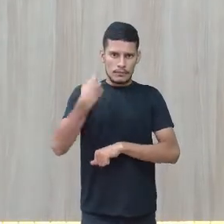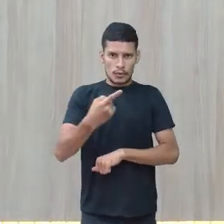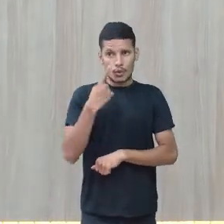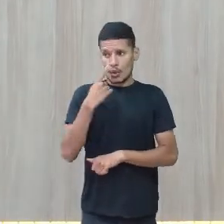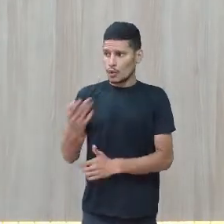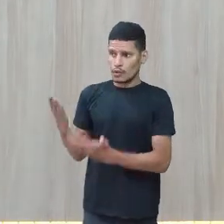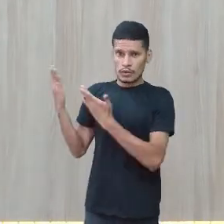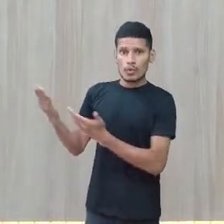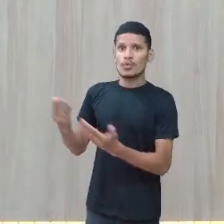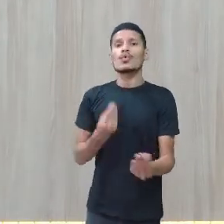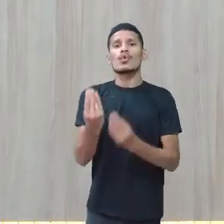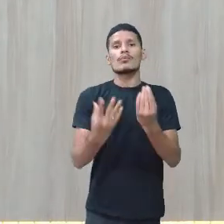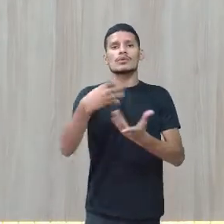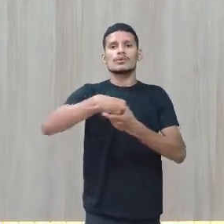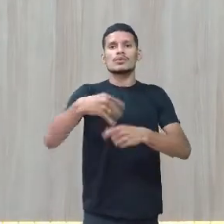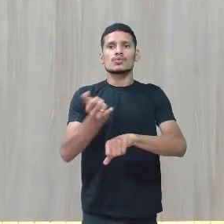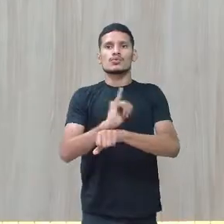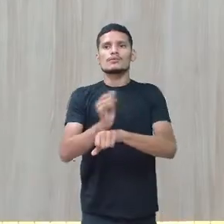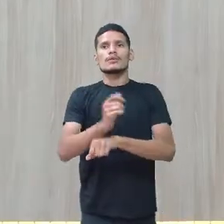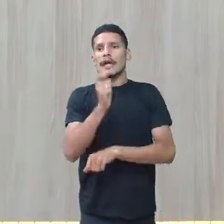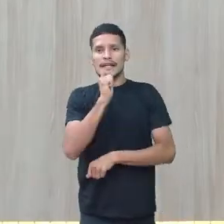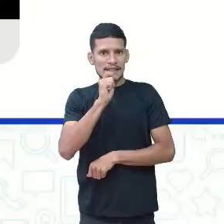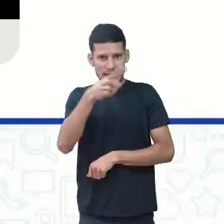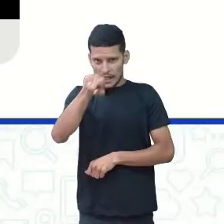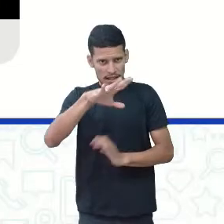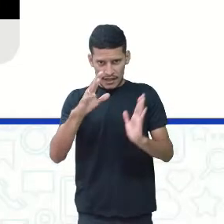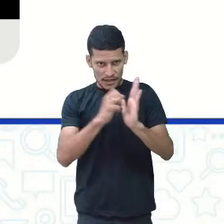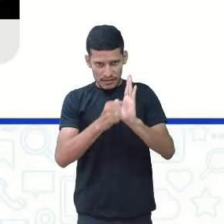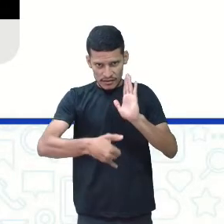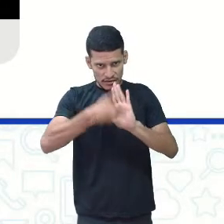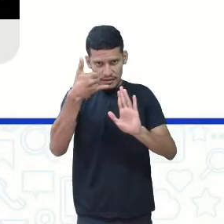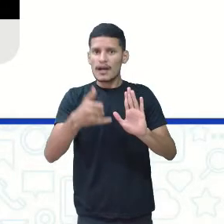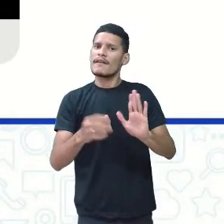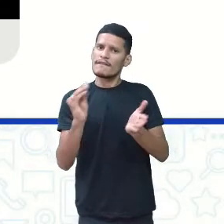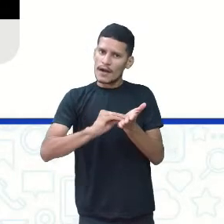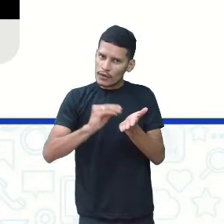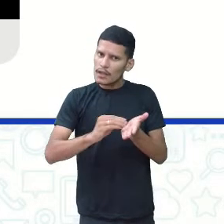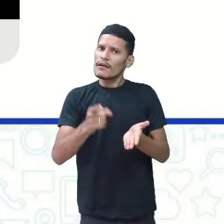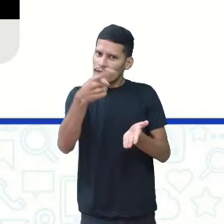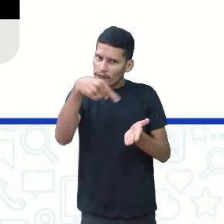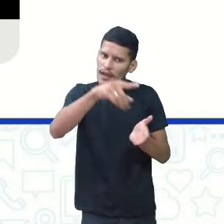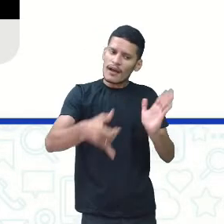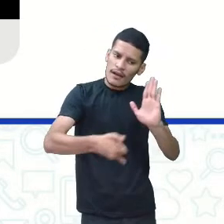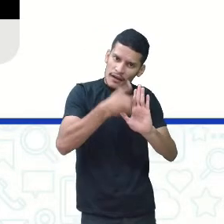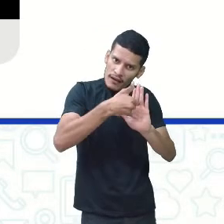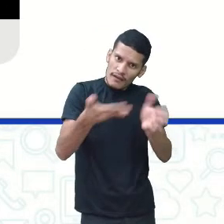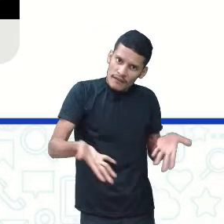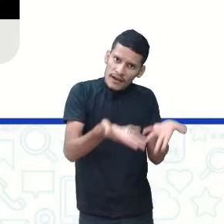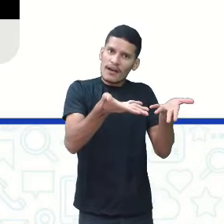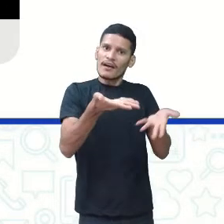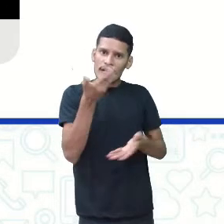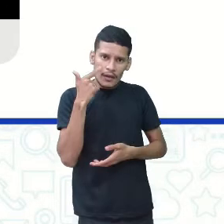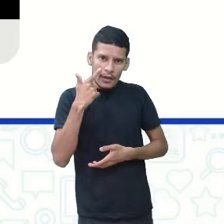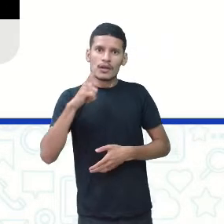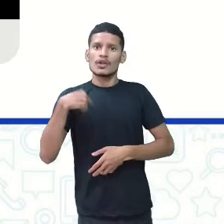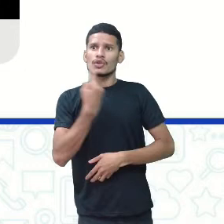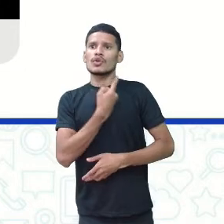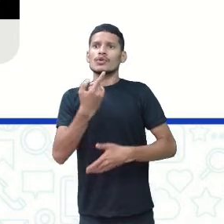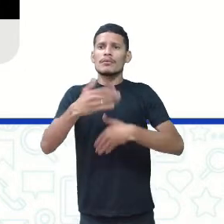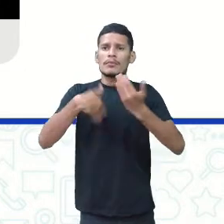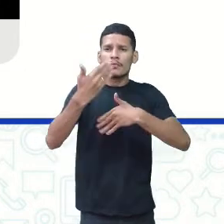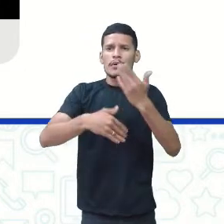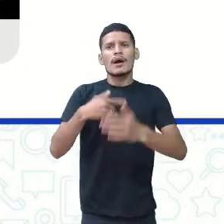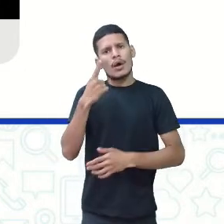YouTube tá com essa carinha aí, ó. Quem ainda não é inscrito no canal, dá uma olhadinha lá. A gente tá crescendo cada vez mais. Esse número tá